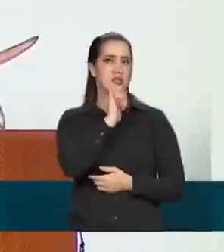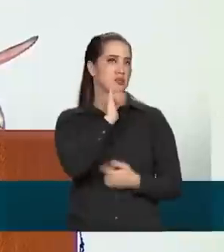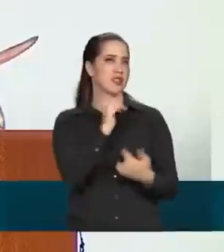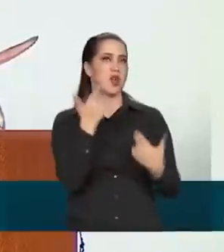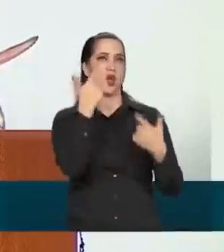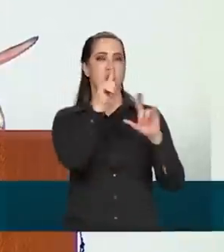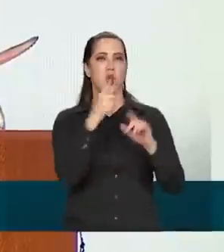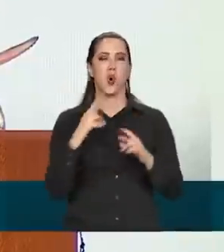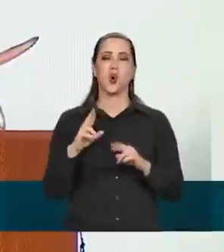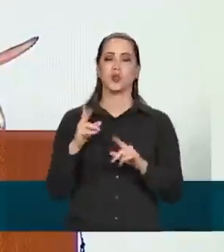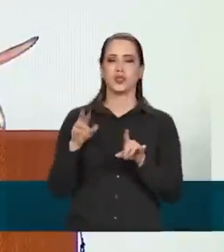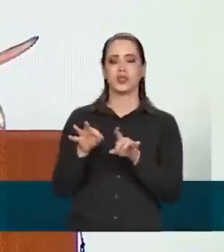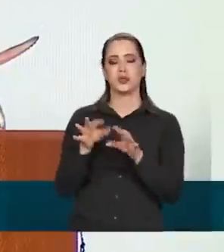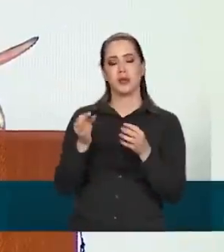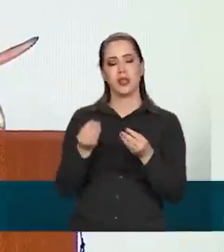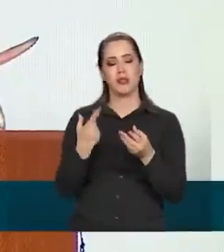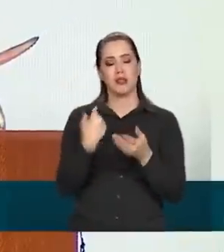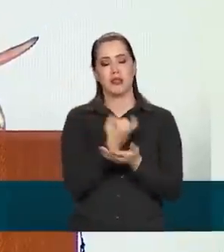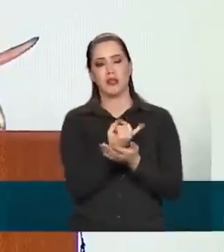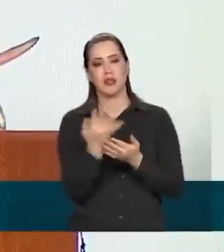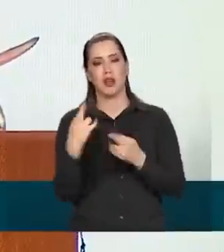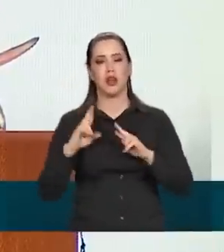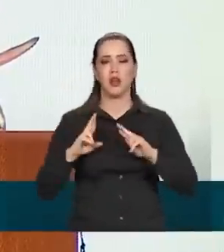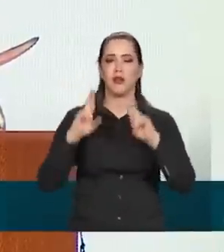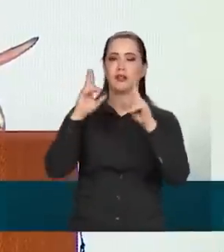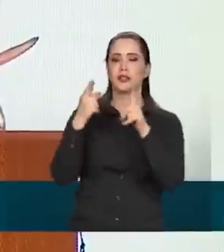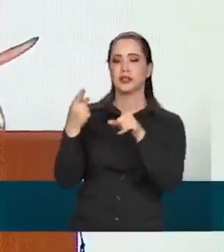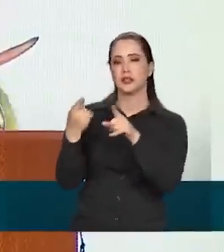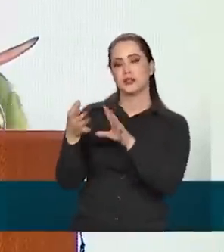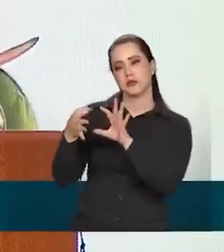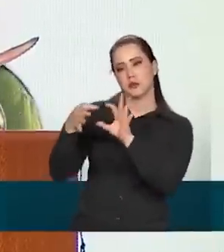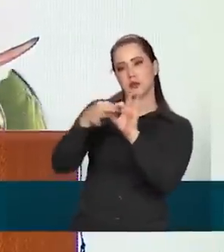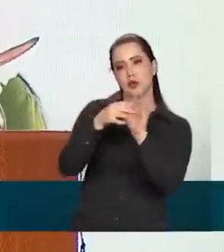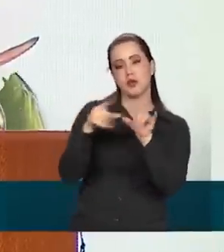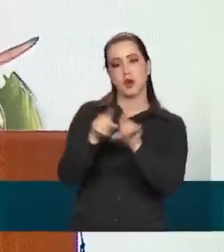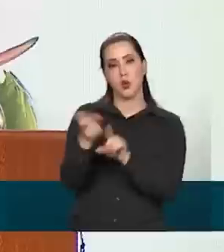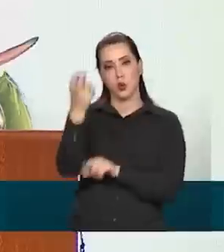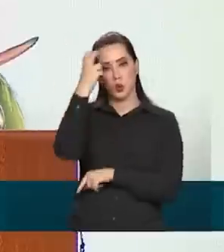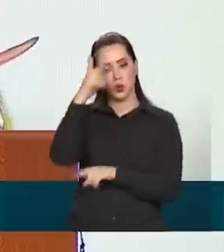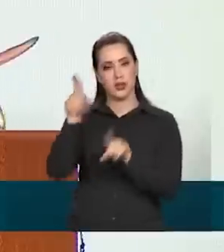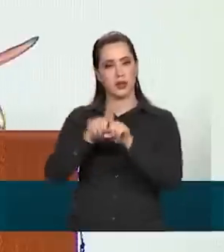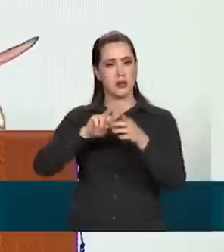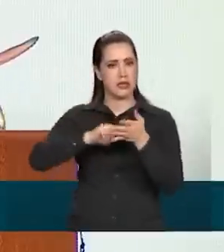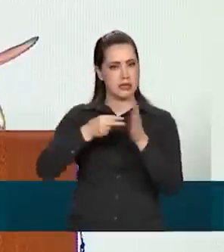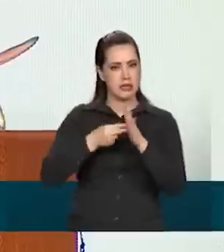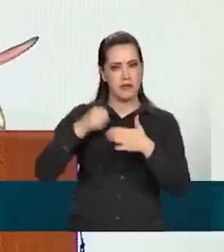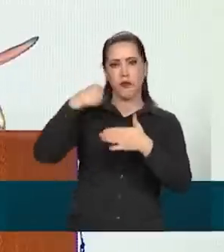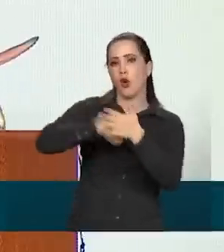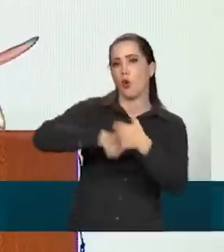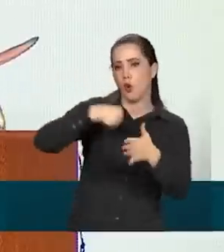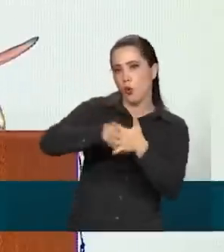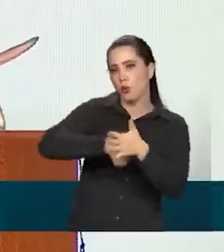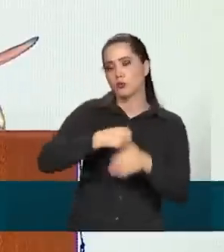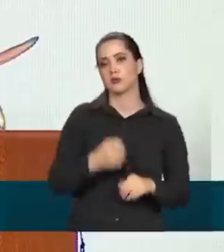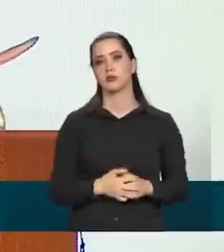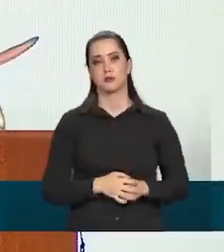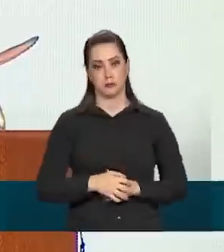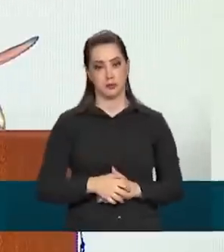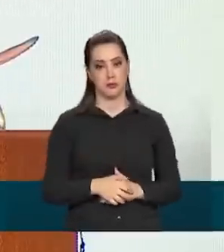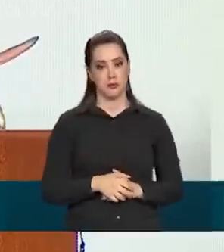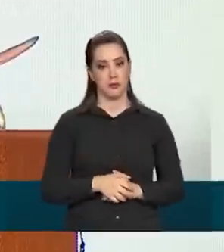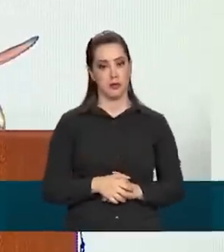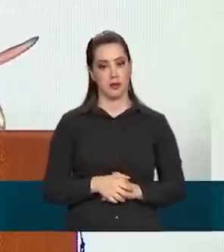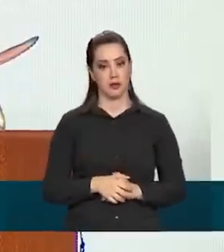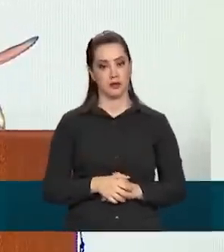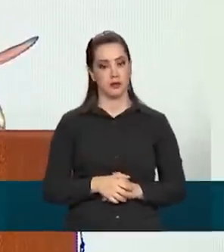outros ritualizados. Cultura também é sinônimo de luta. Lembremos também